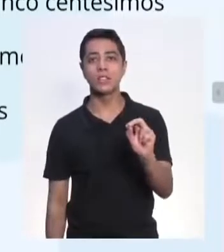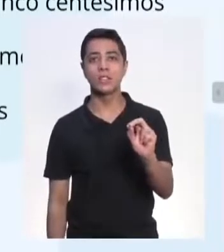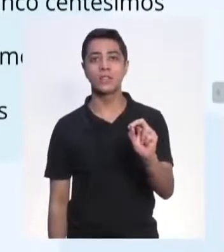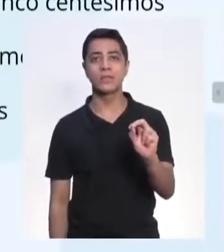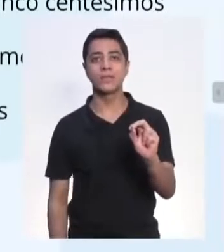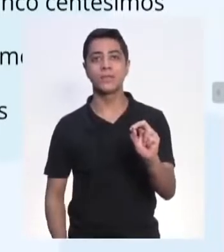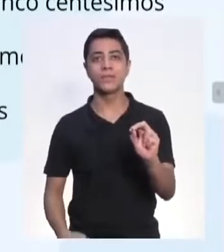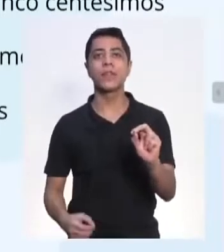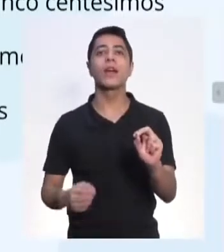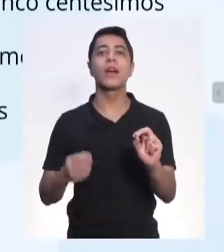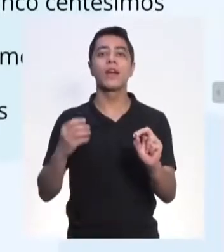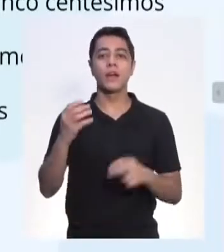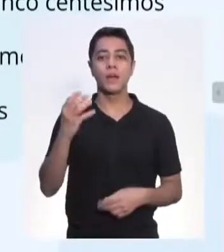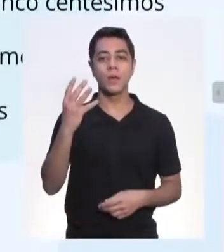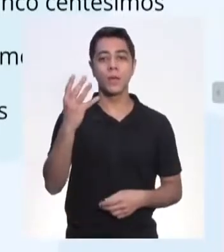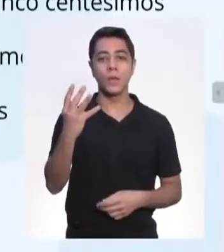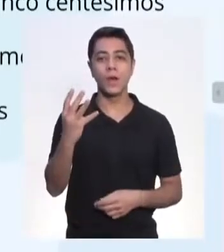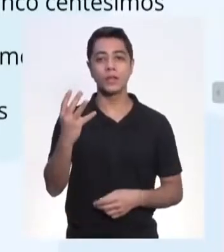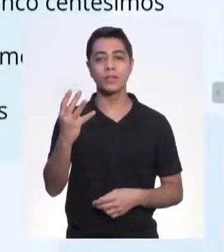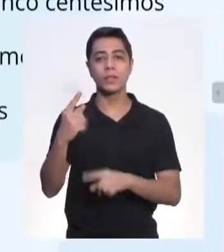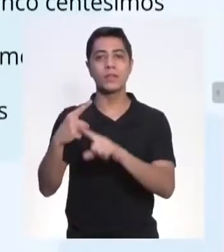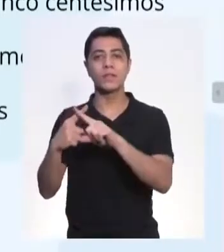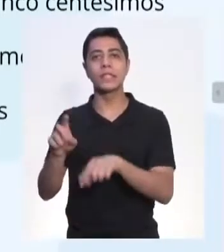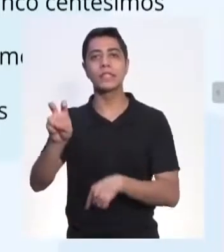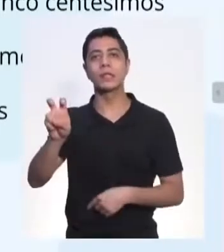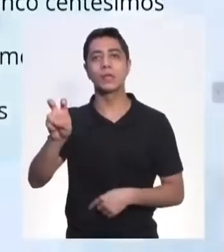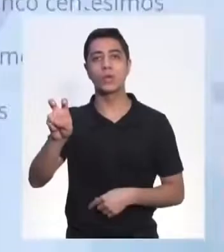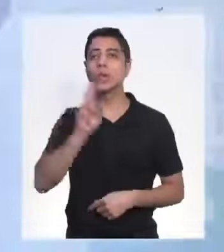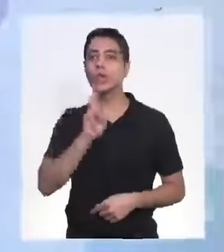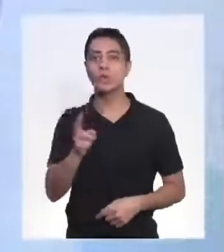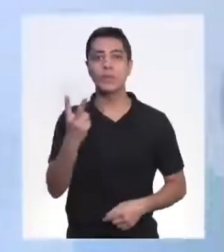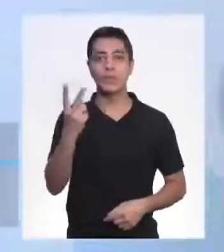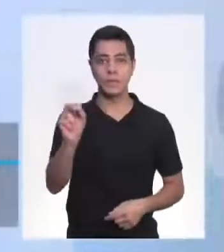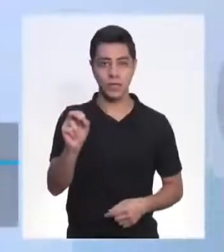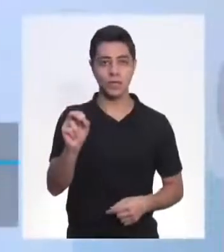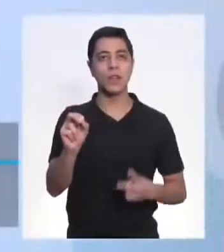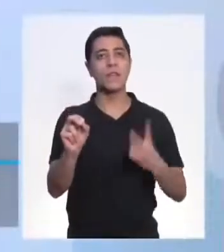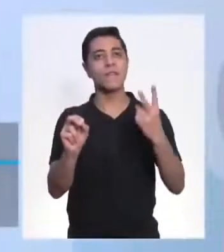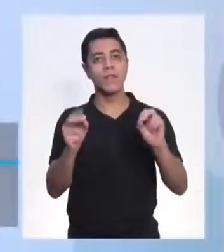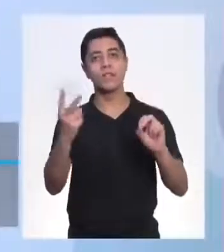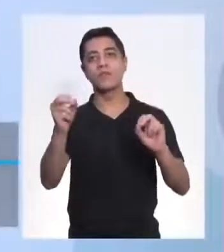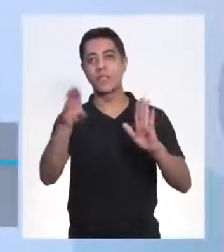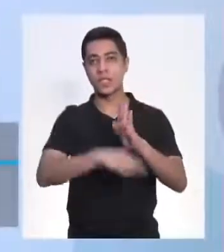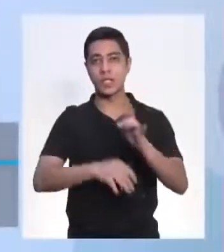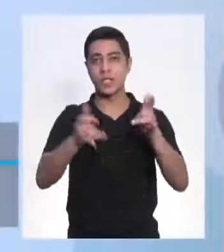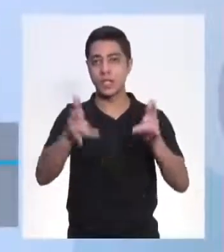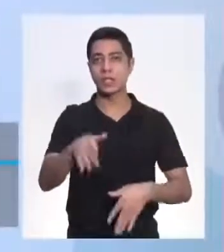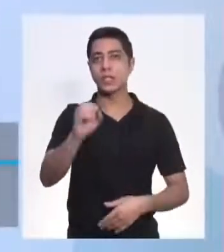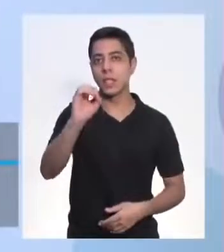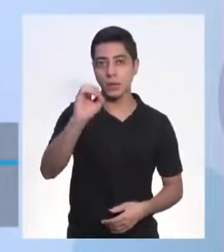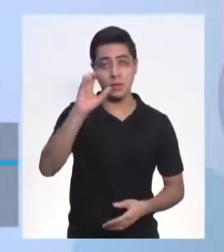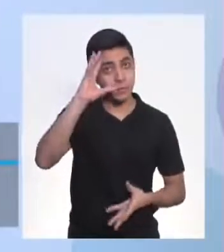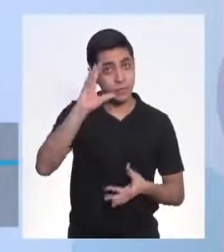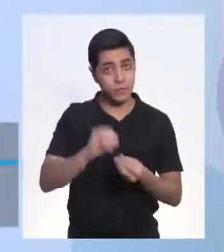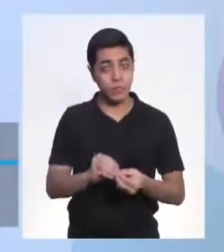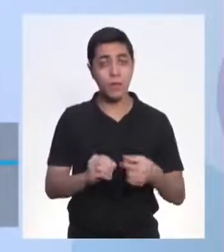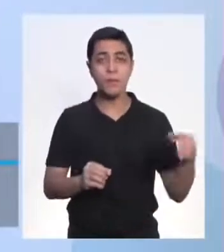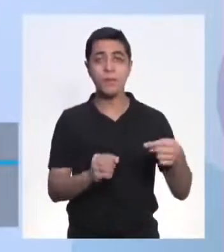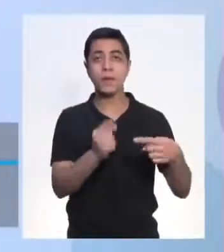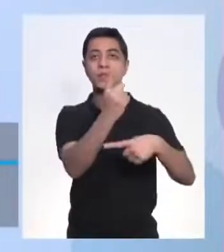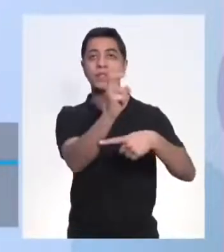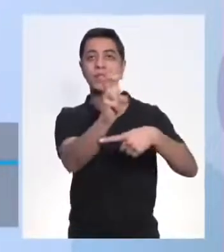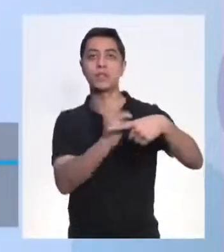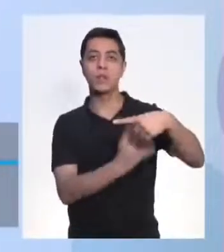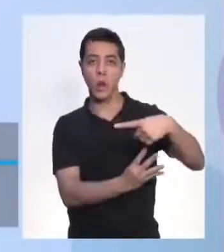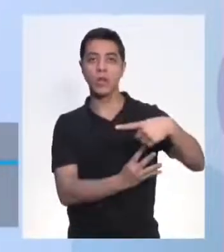0. Então, nós sabemos que menos 15 sobre 4 é igual a 3 inteiros e